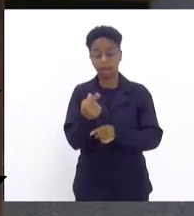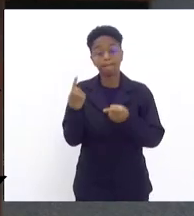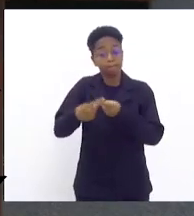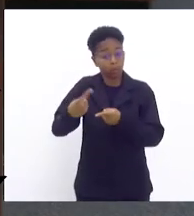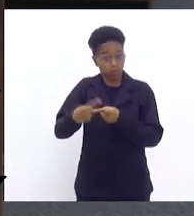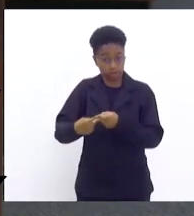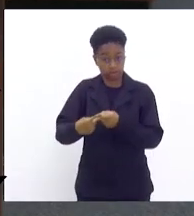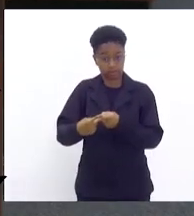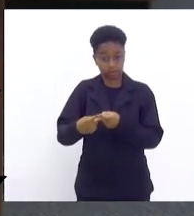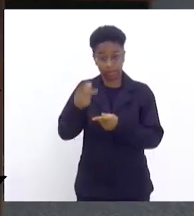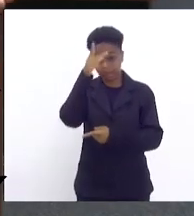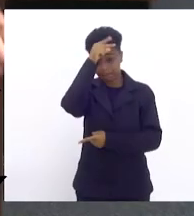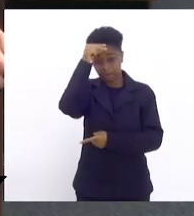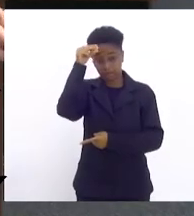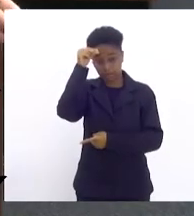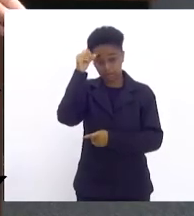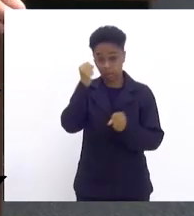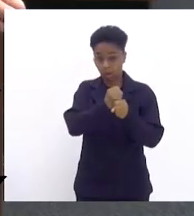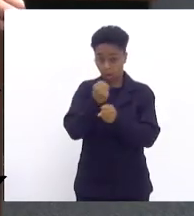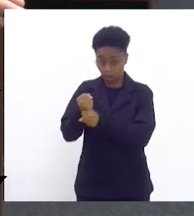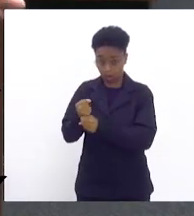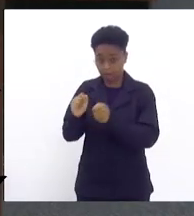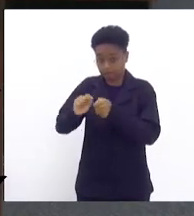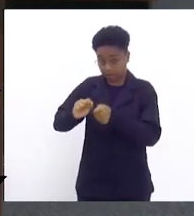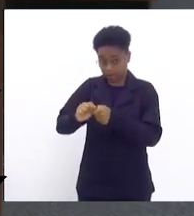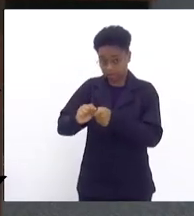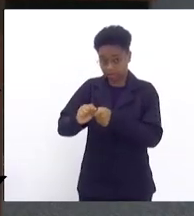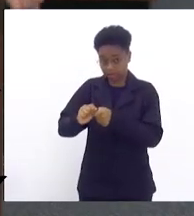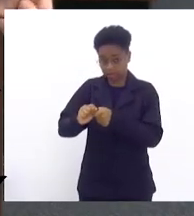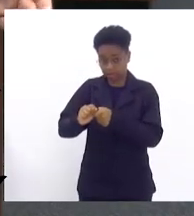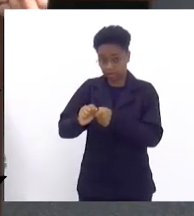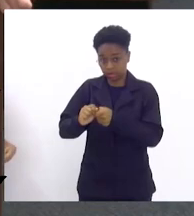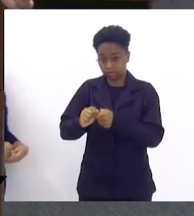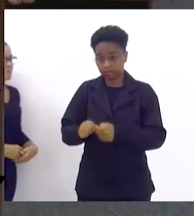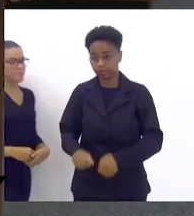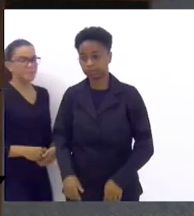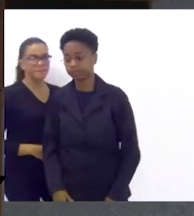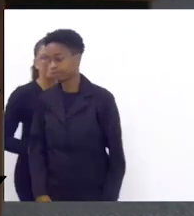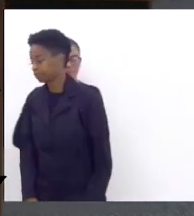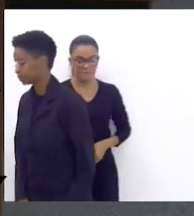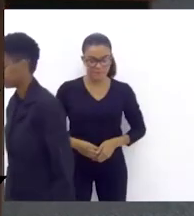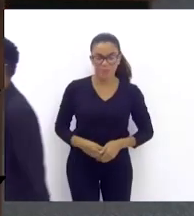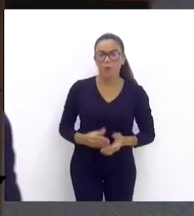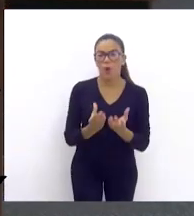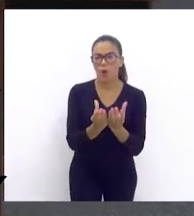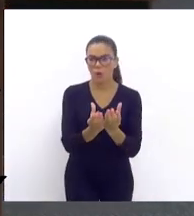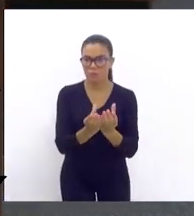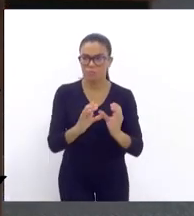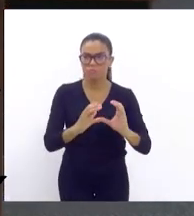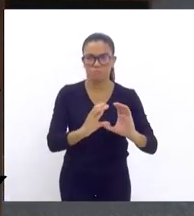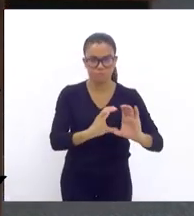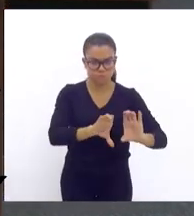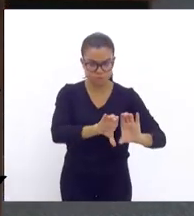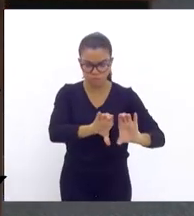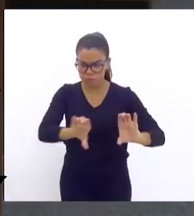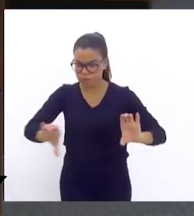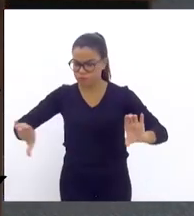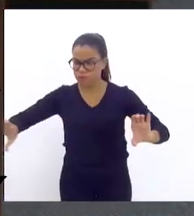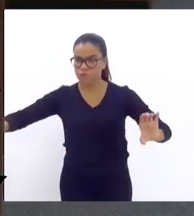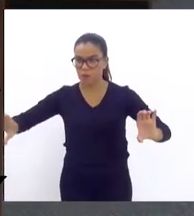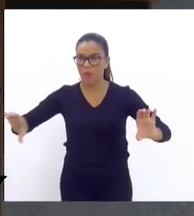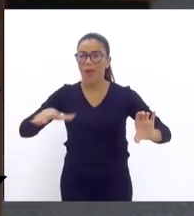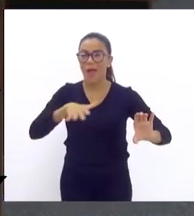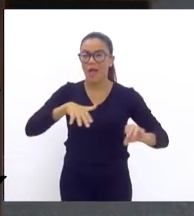quê? A prefeitura faz a obra, coloca a tubulação, né? E aí vem a Zona Oeste